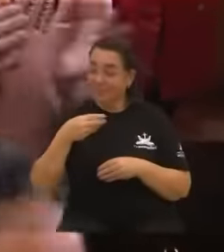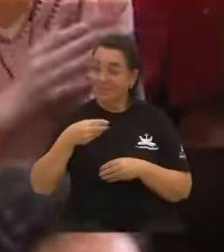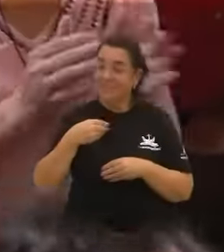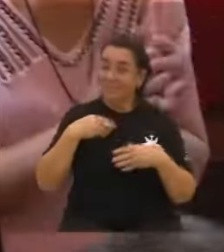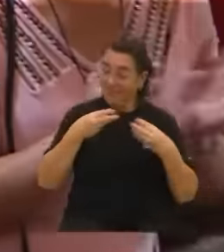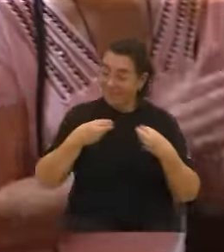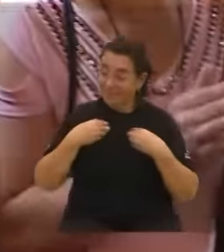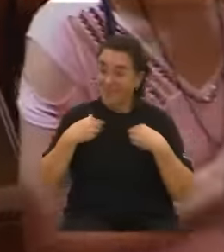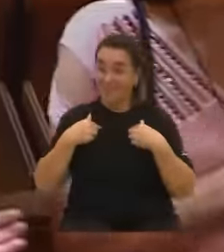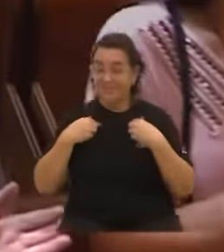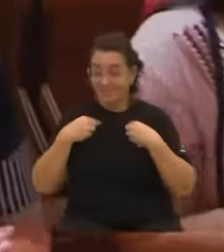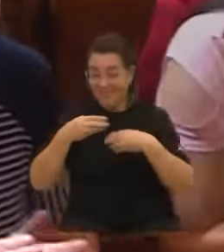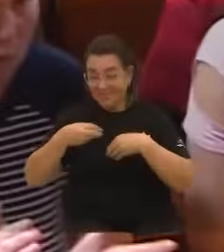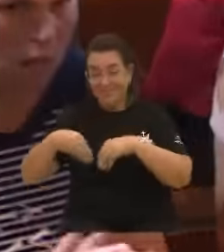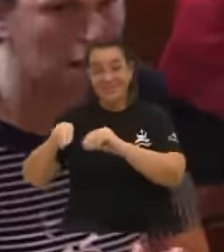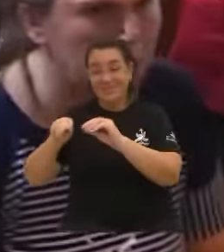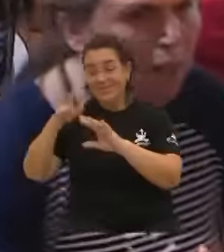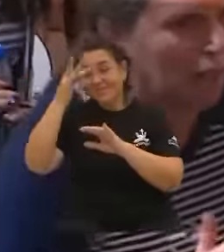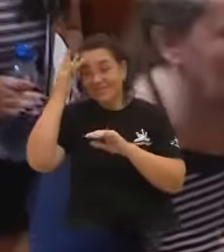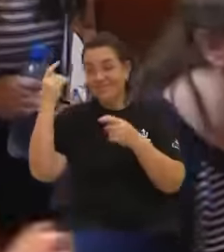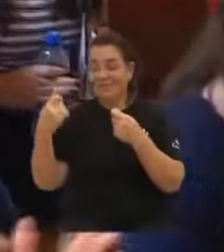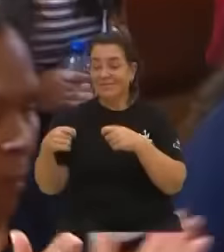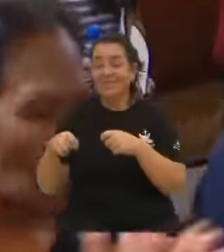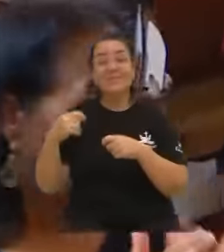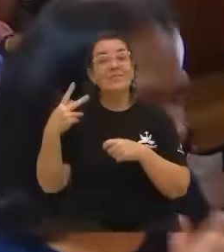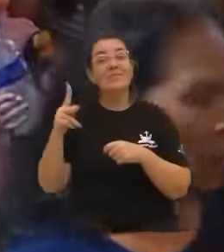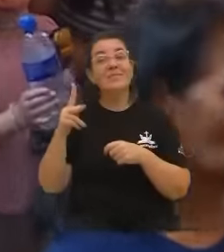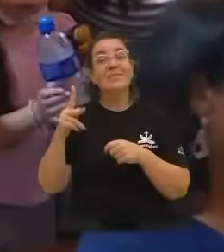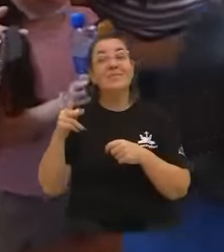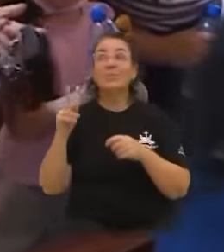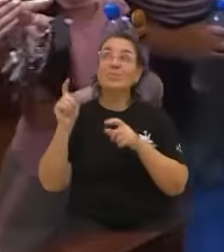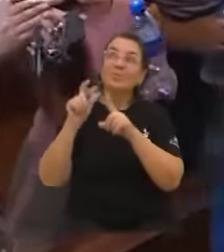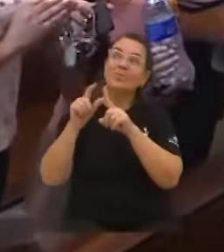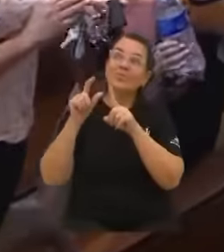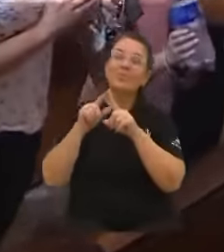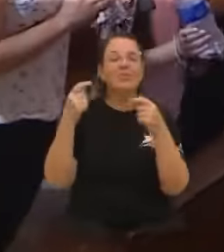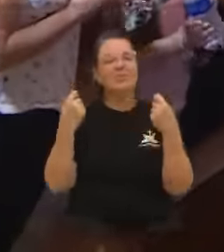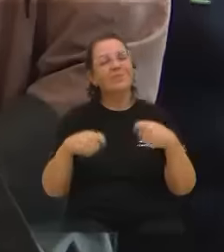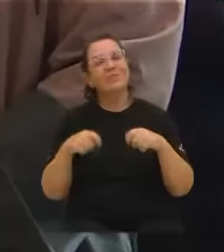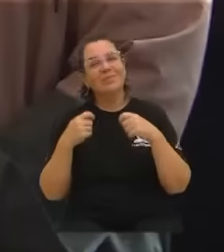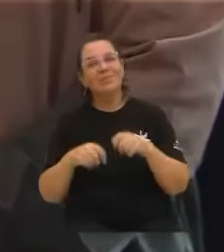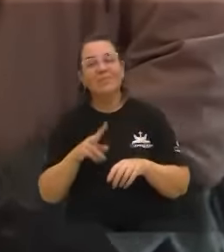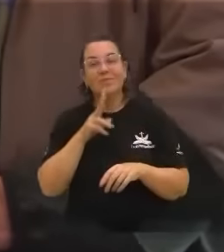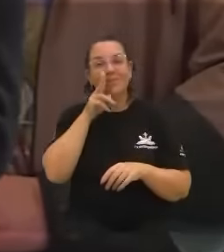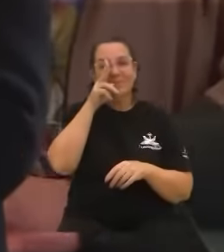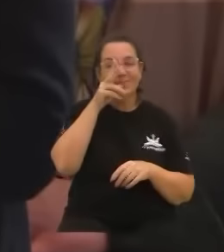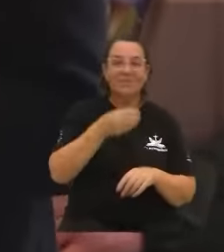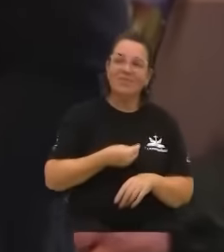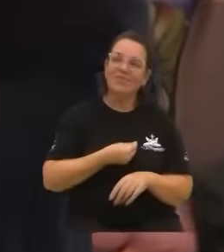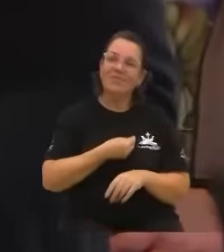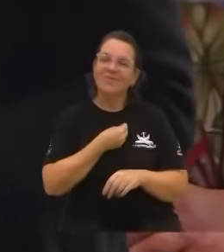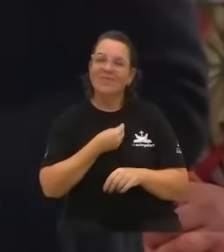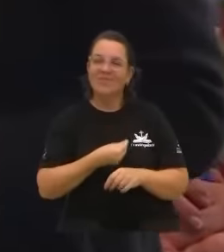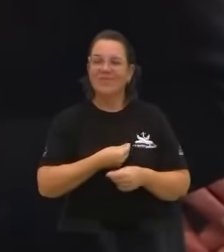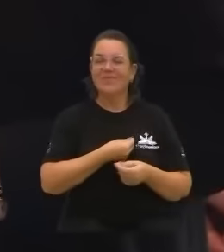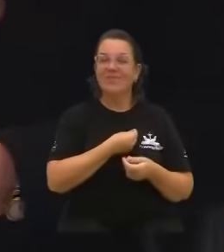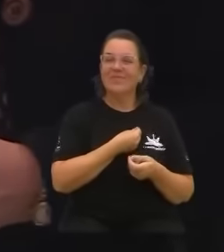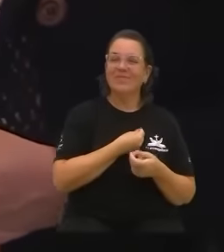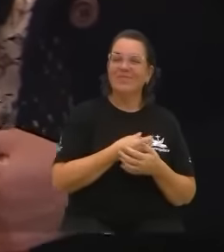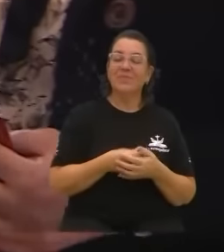homens necessitem da palavra, necessitem de força